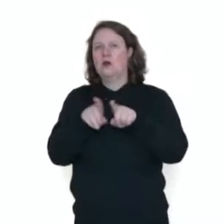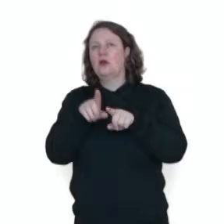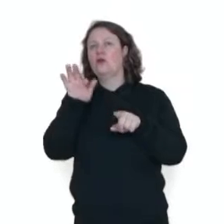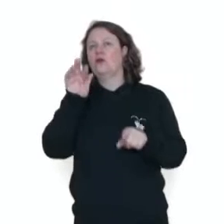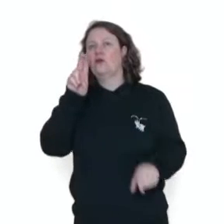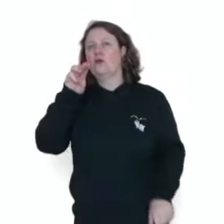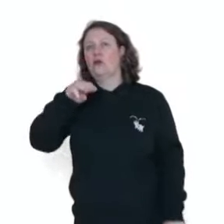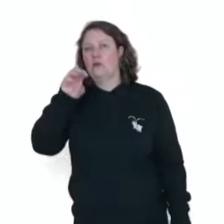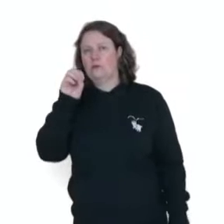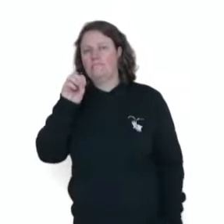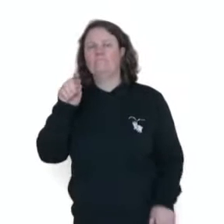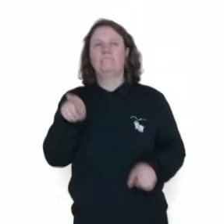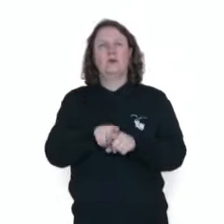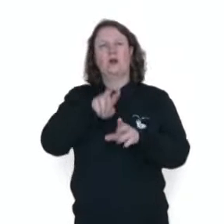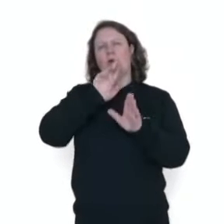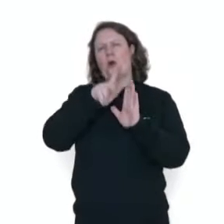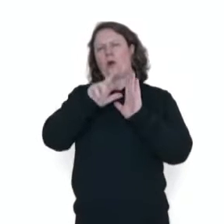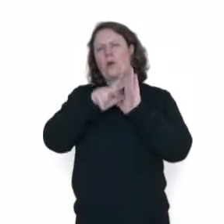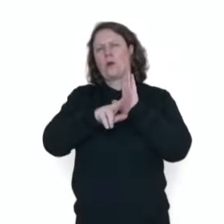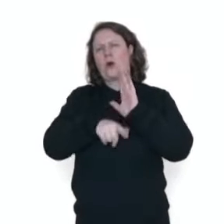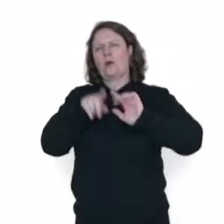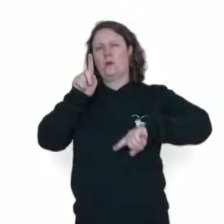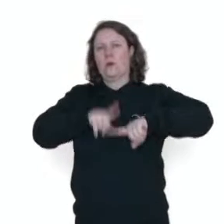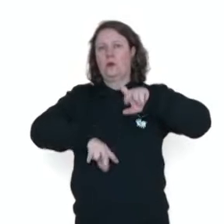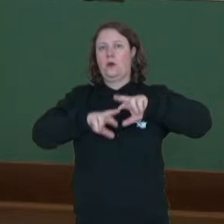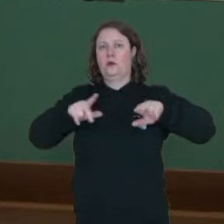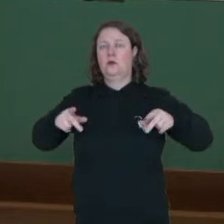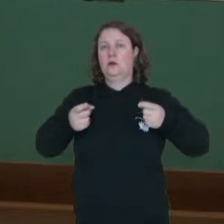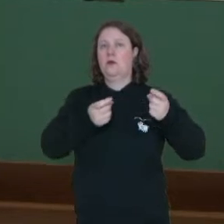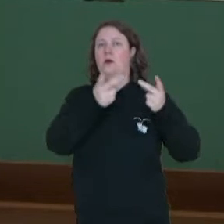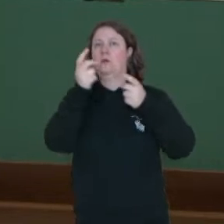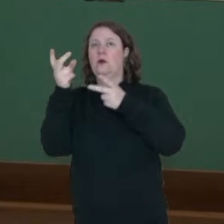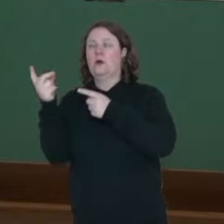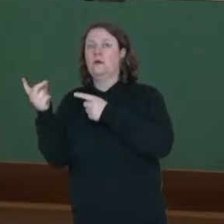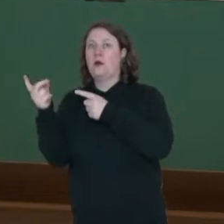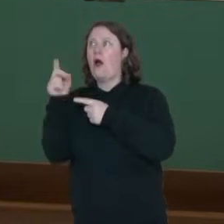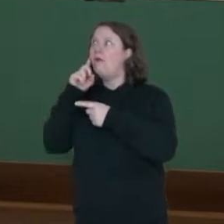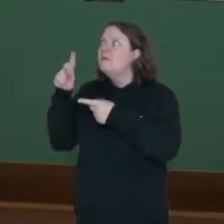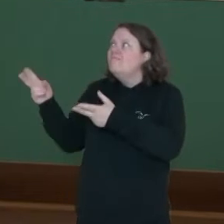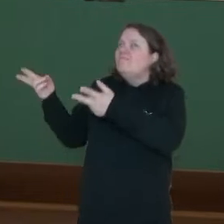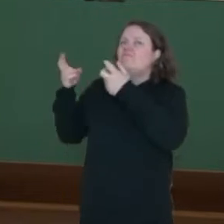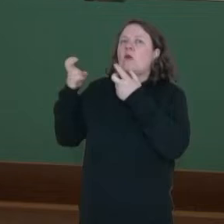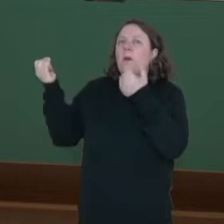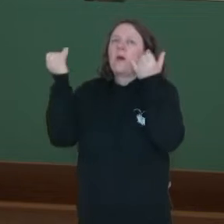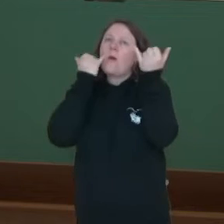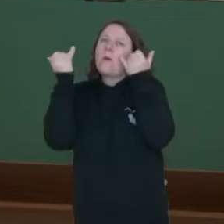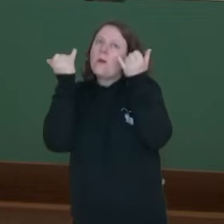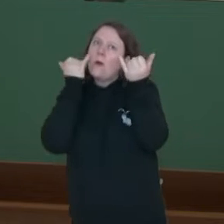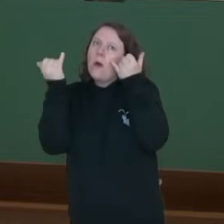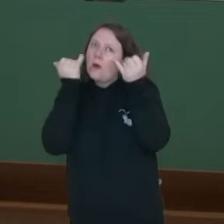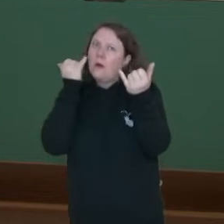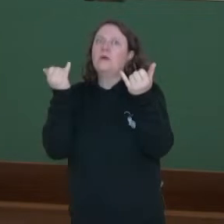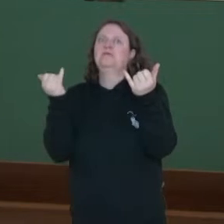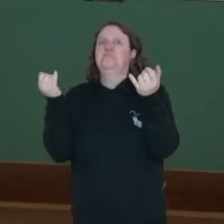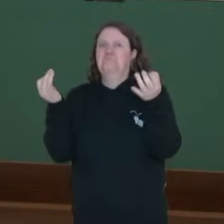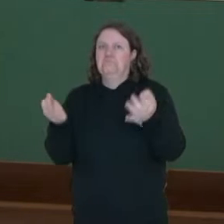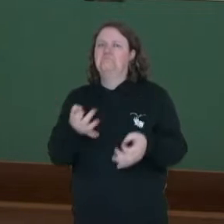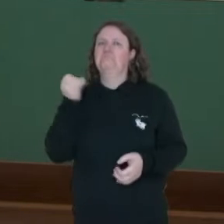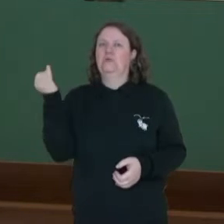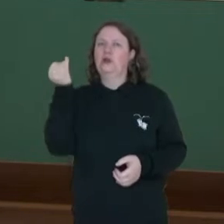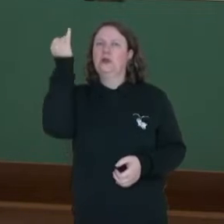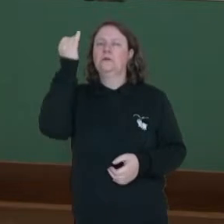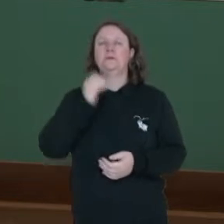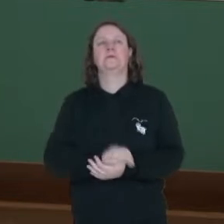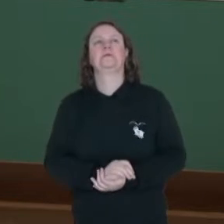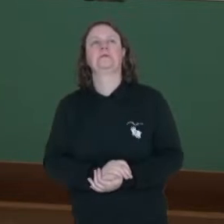que eram exportados pelo Brasil, para que a gente olhe quantos dados a gente pode extrair dessa tabela, né? Então aqui, ó,